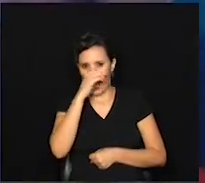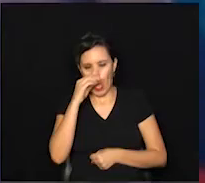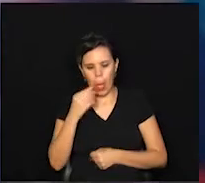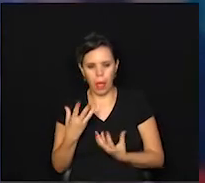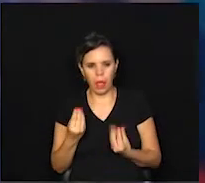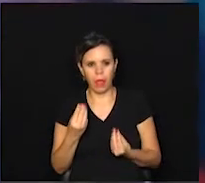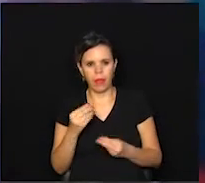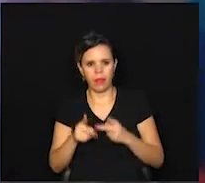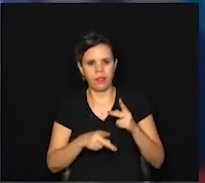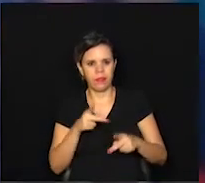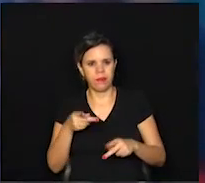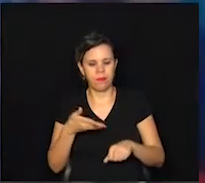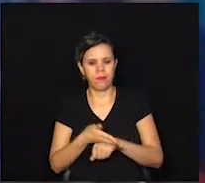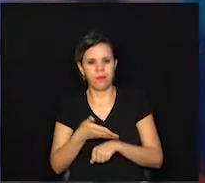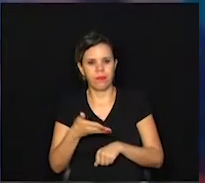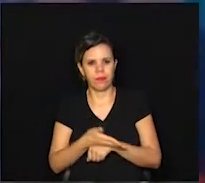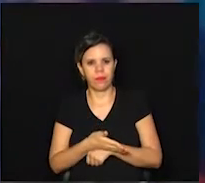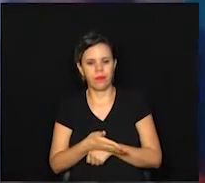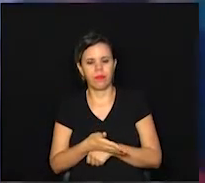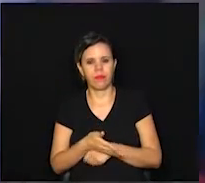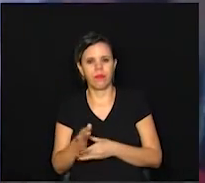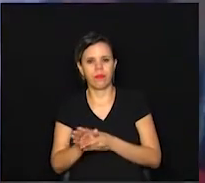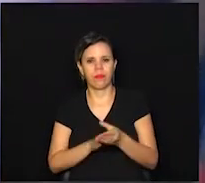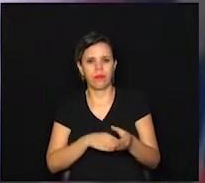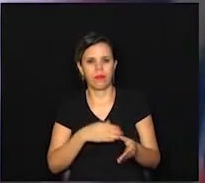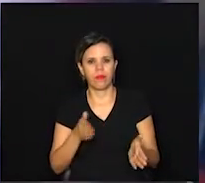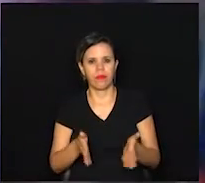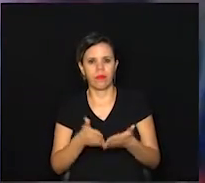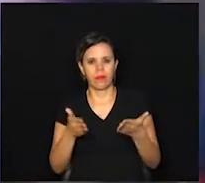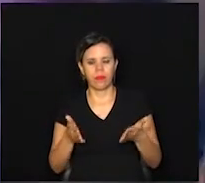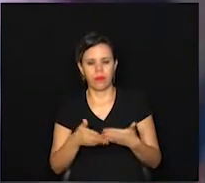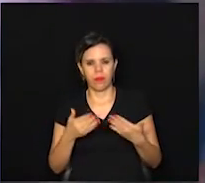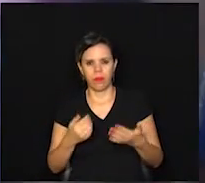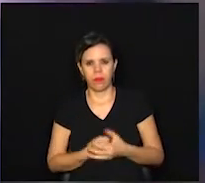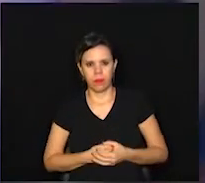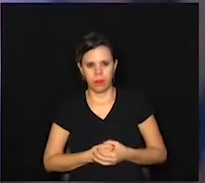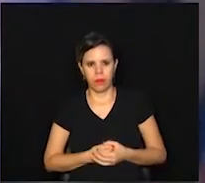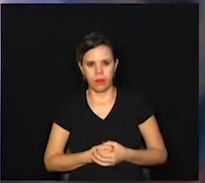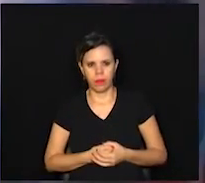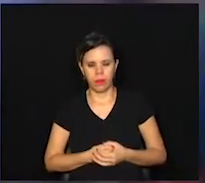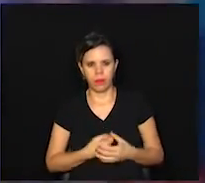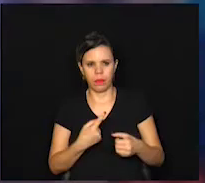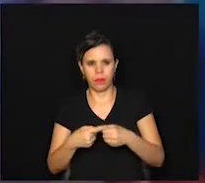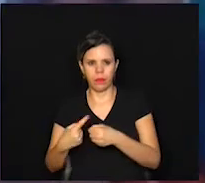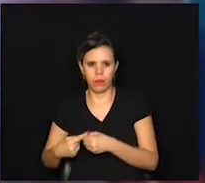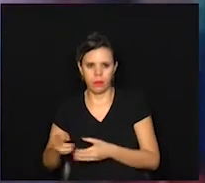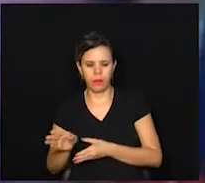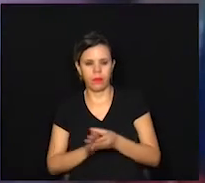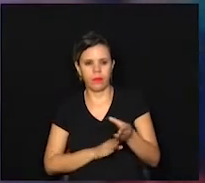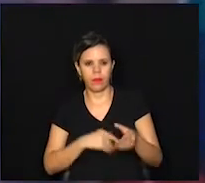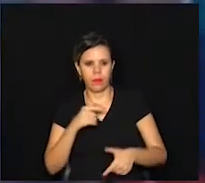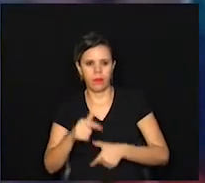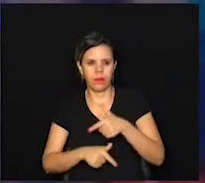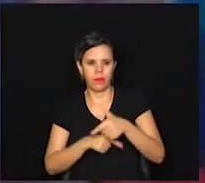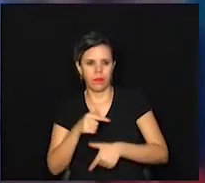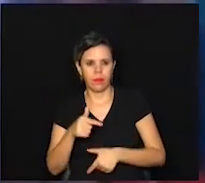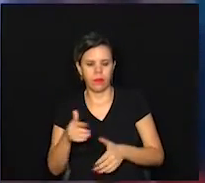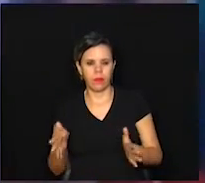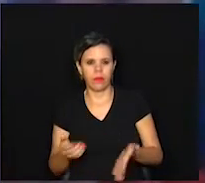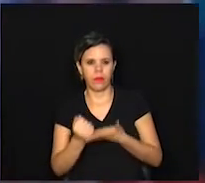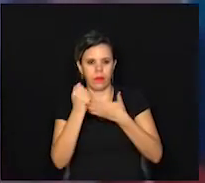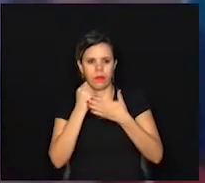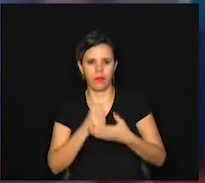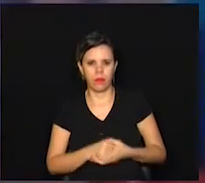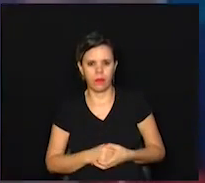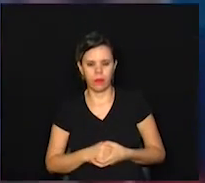muitos companheiras conselheiros da periferia, a executiva do conselho trabalhou para propiciar